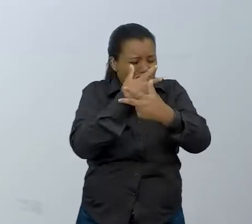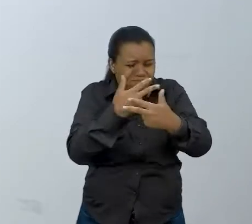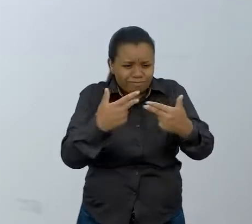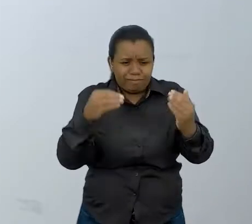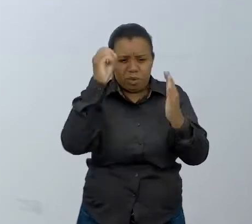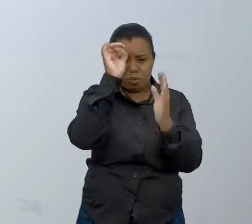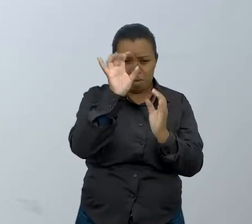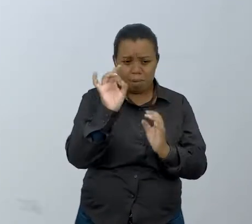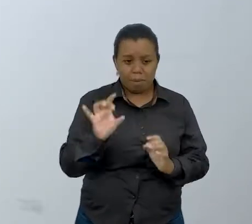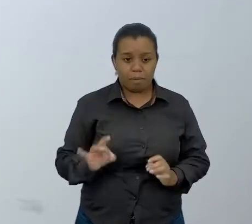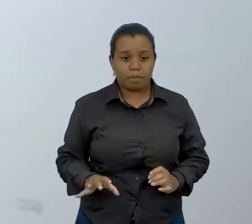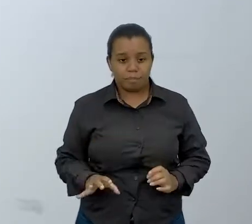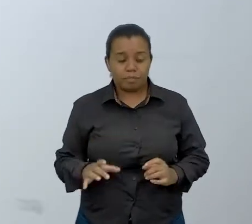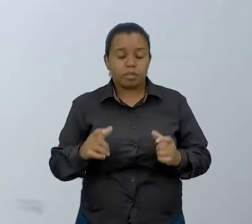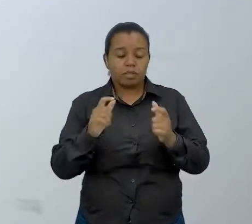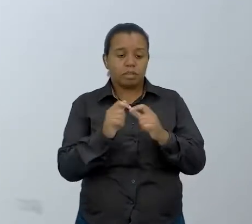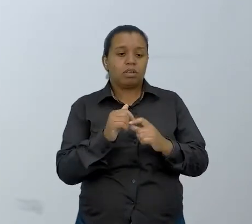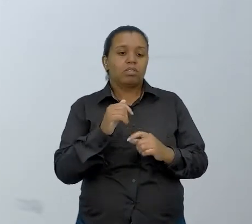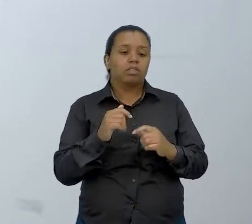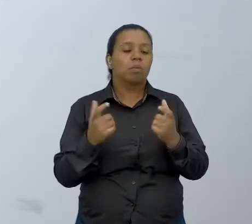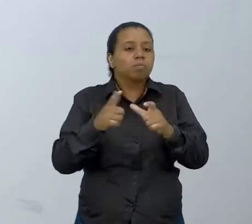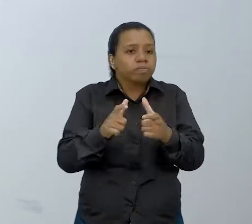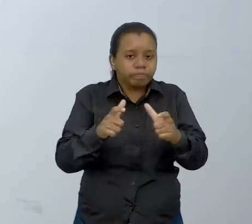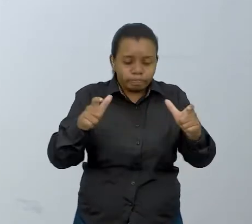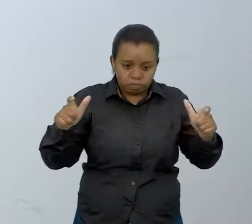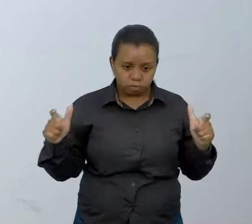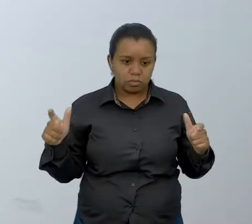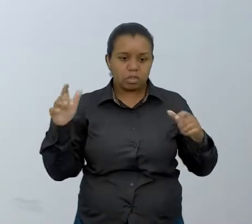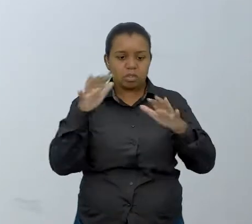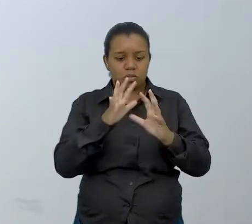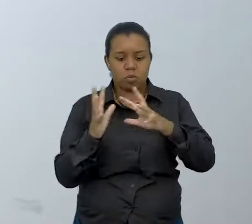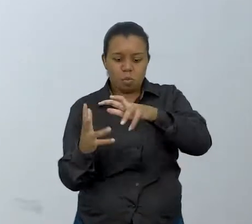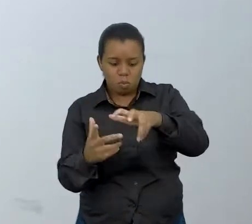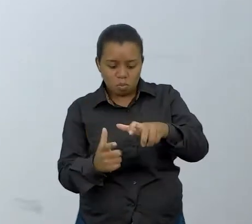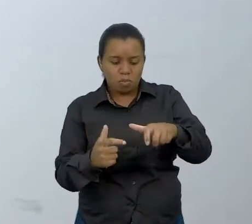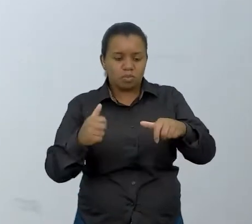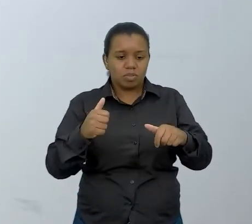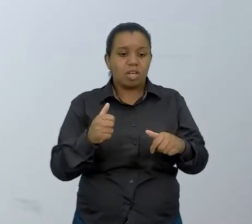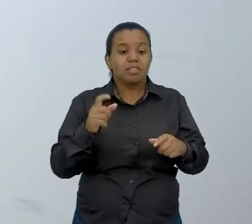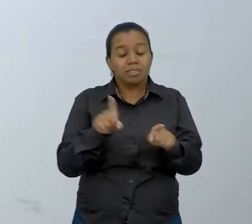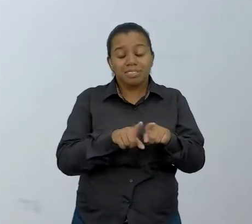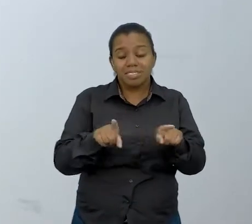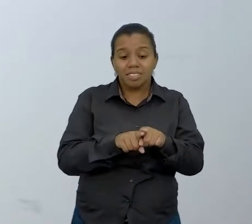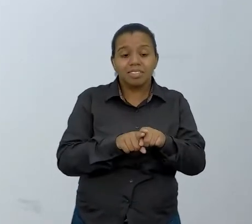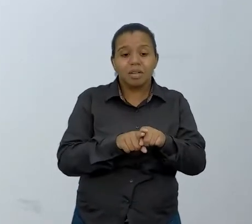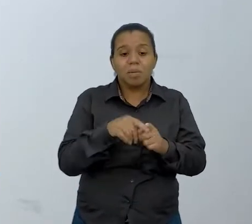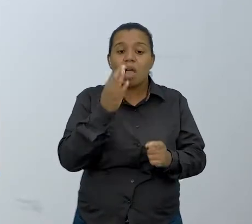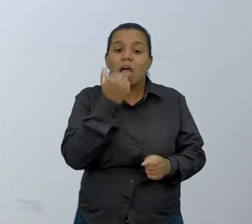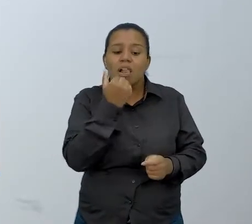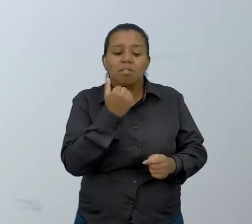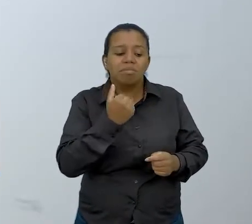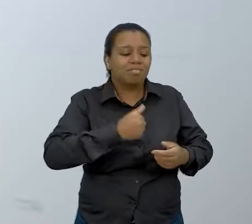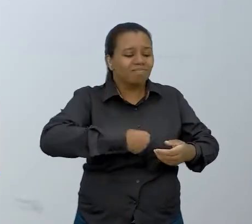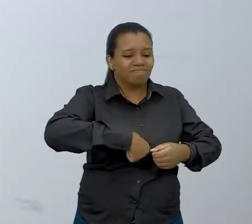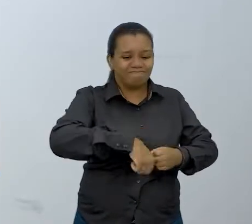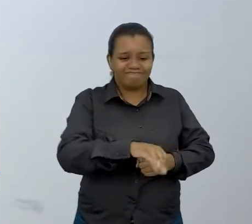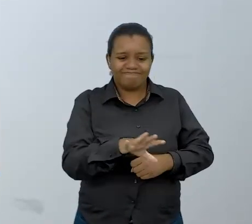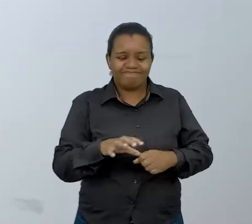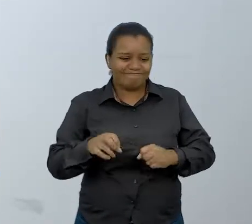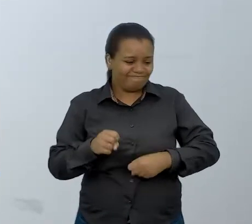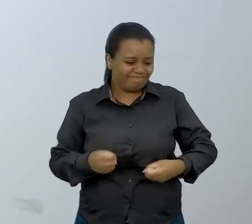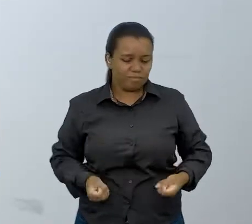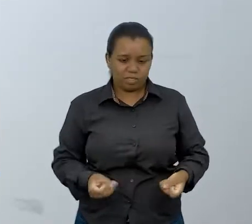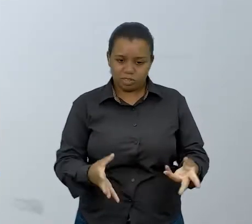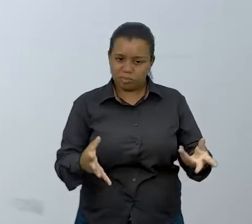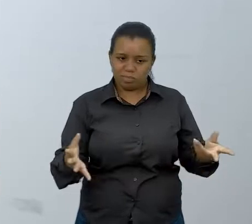necessário para abastecer a população mundial inteira. Só que o desperdício de alimentos, a desigualdade de acesso, então vai